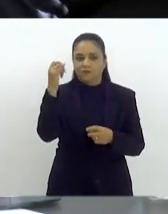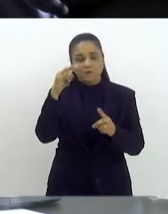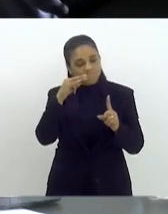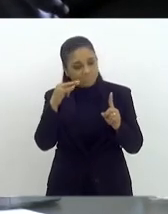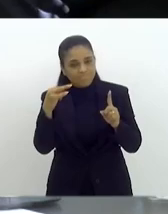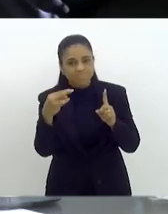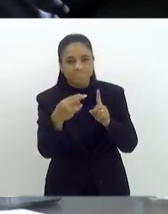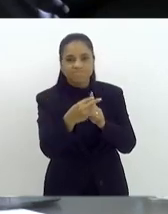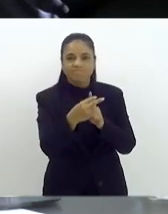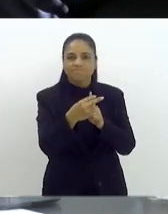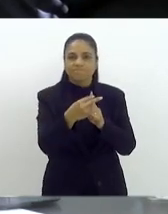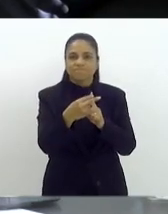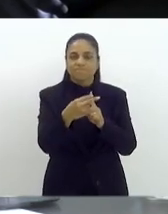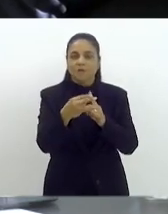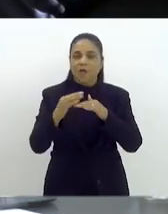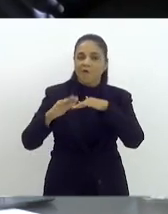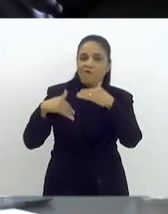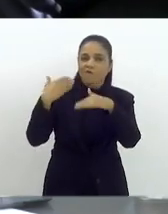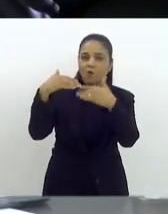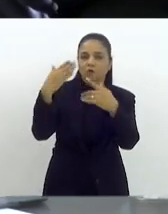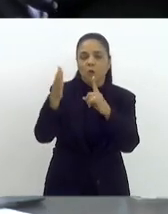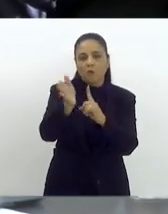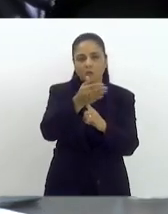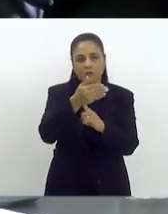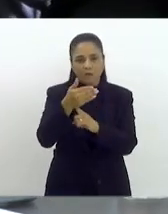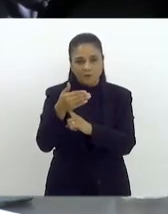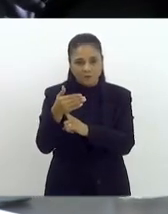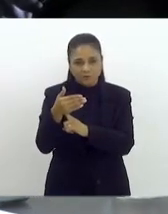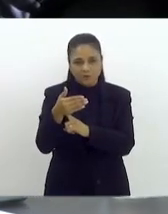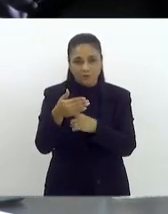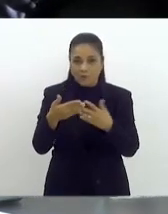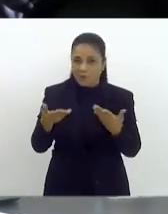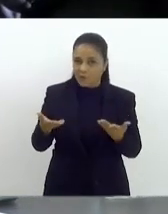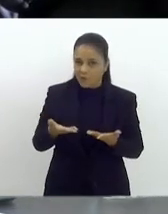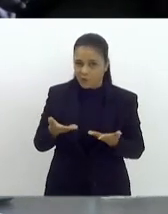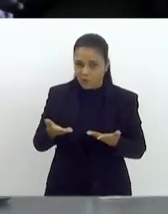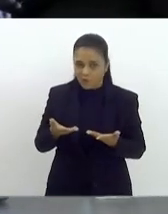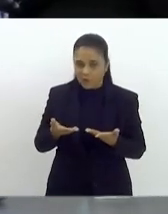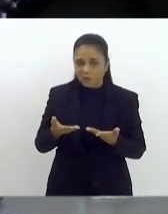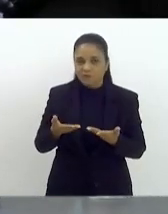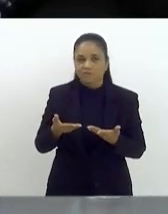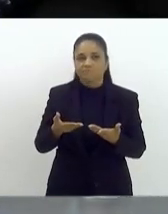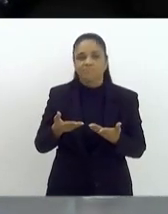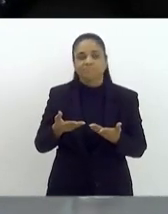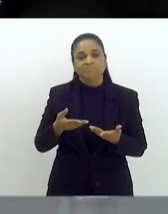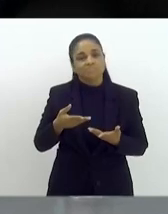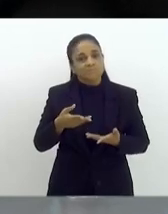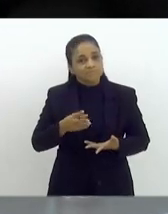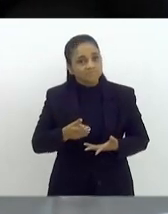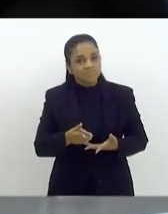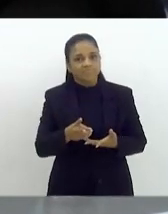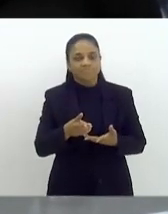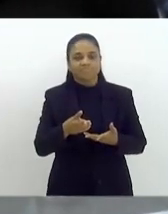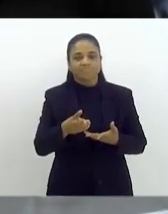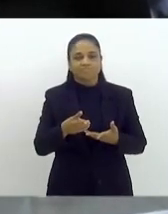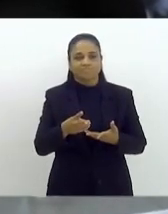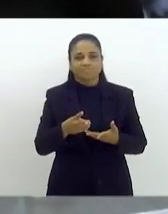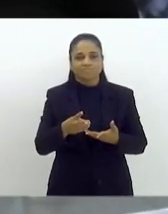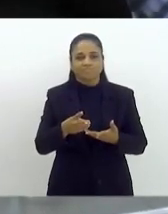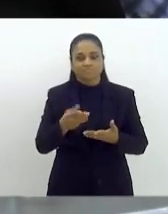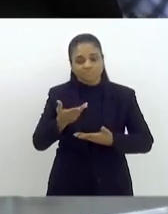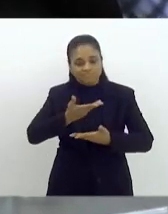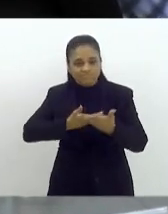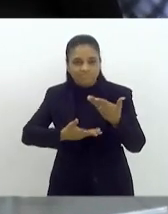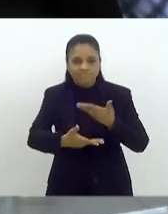a grande evolução tecnológica na qual nos encontramos e cada vez mais a gente ter um